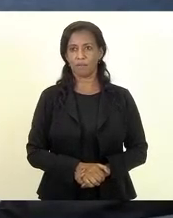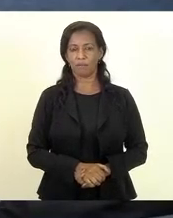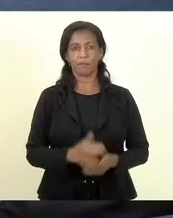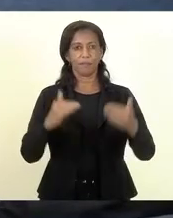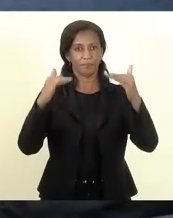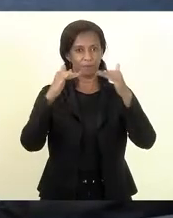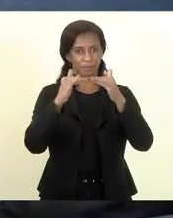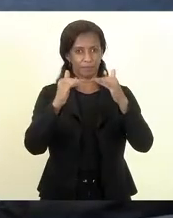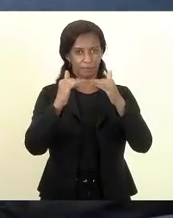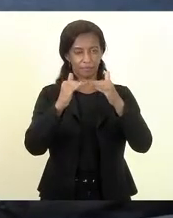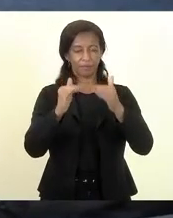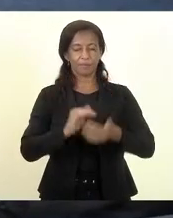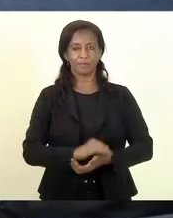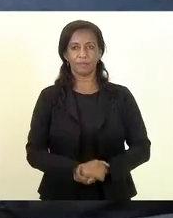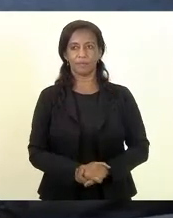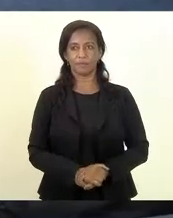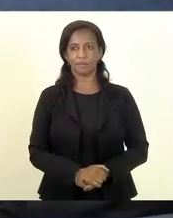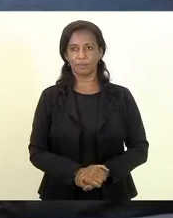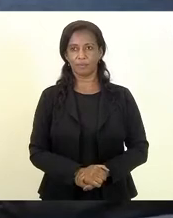Parecer favorável, presidente.